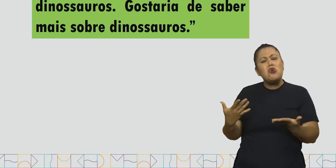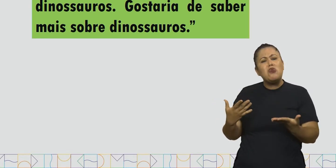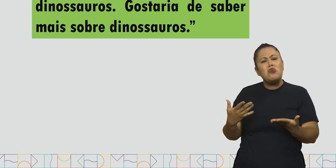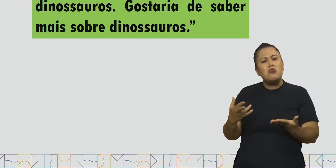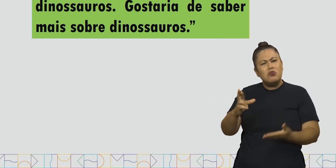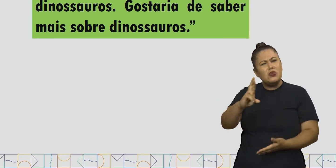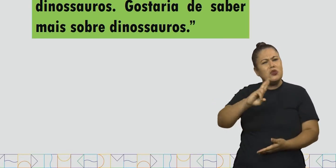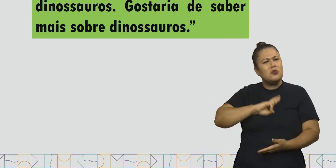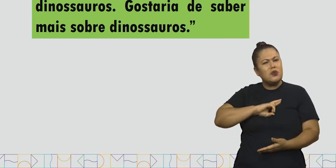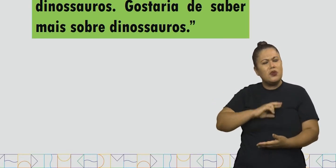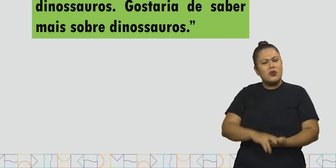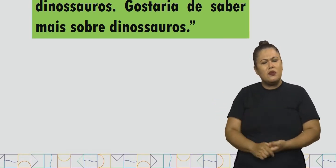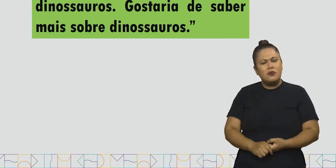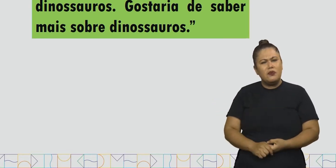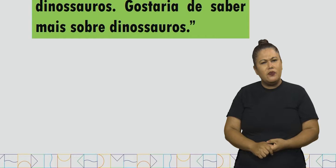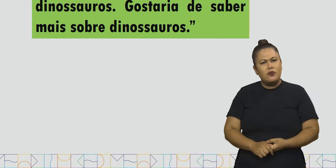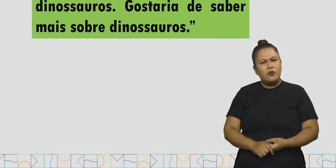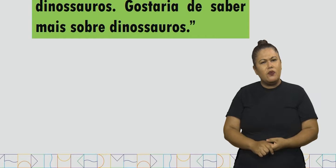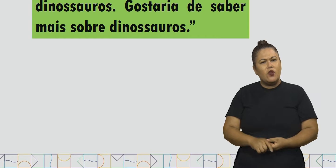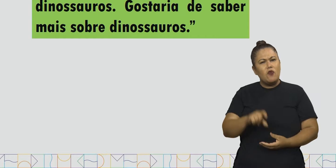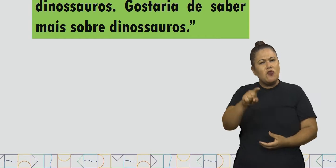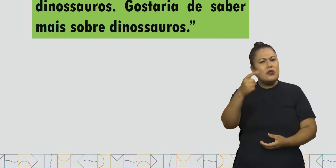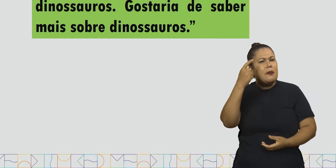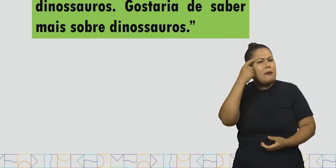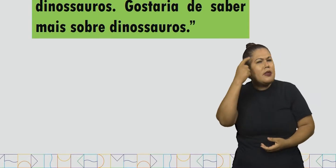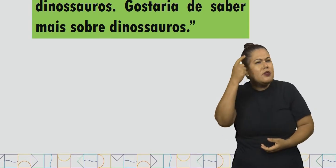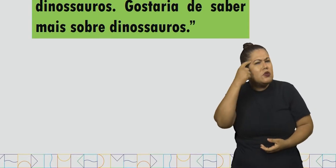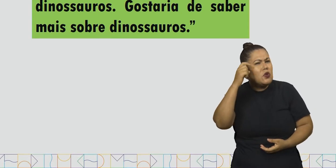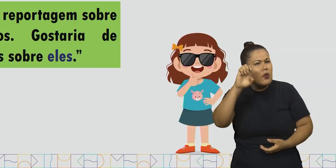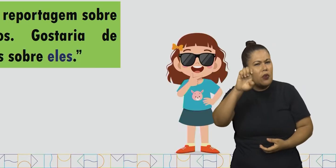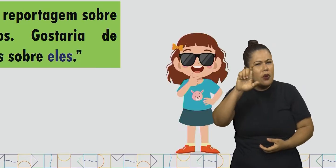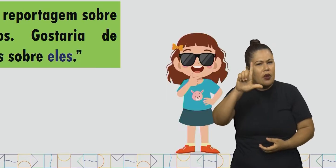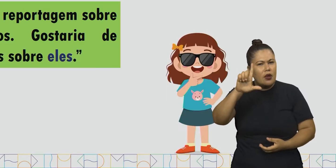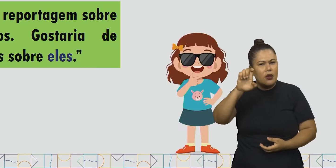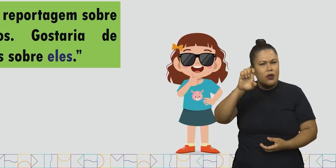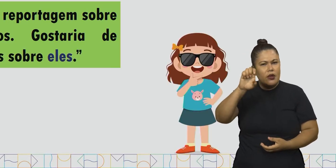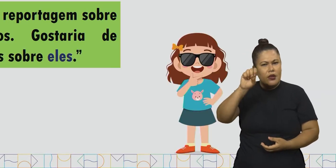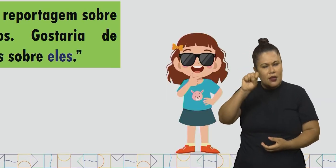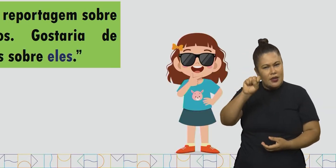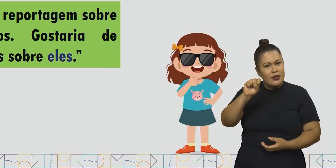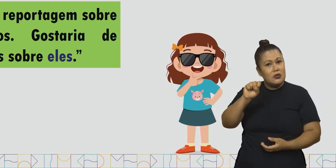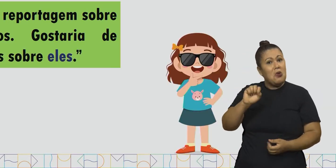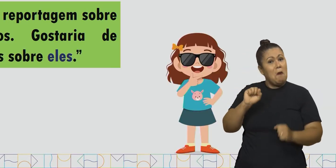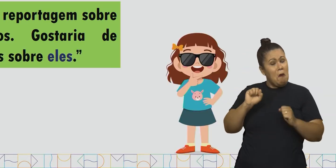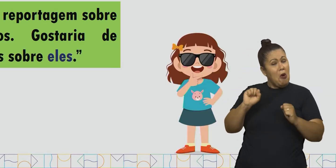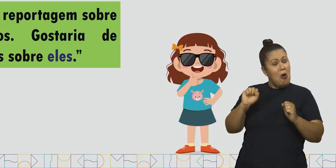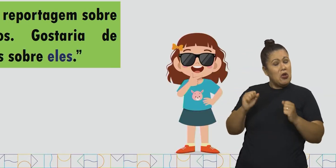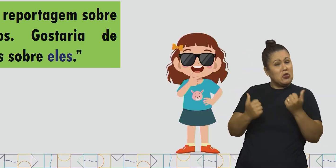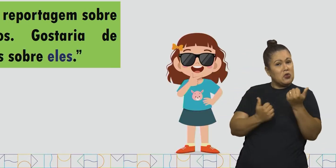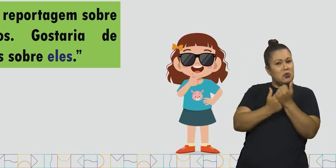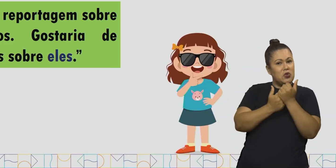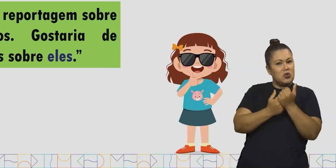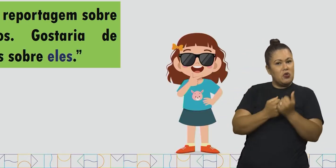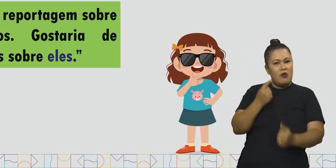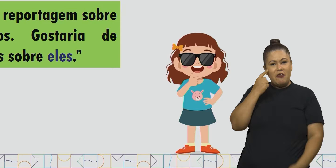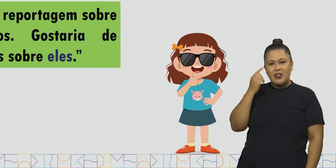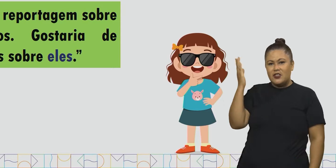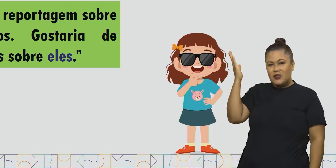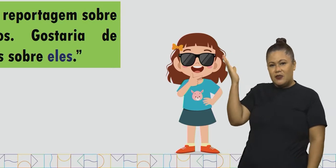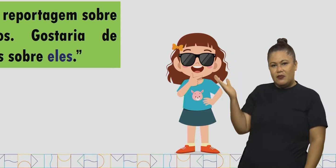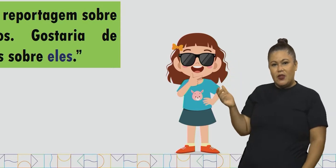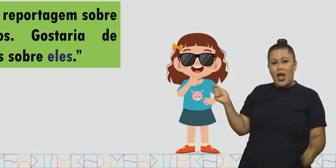seu palpite? Se você pensou em eles, é uma ótima opção. Veja como ficou